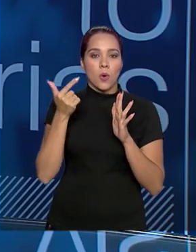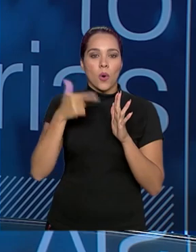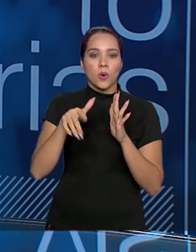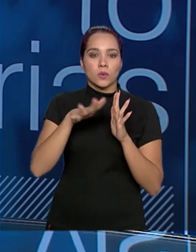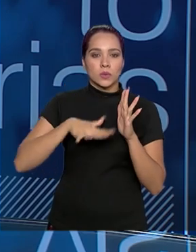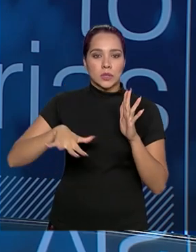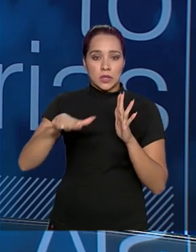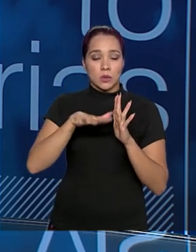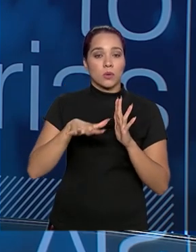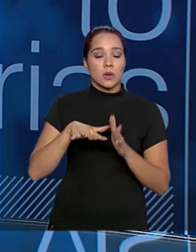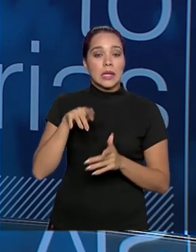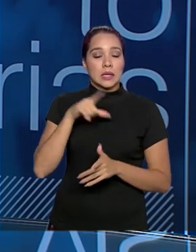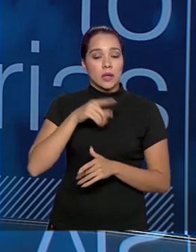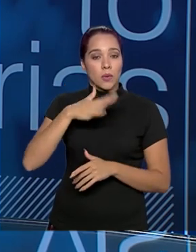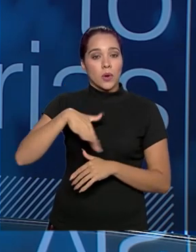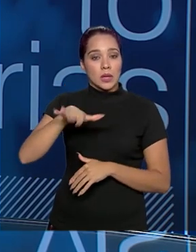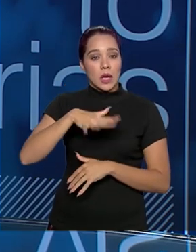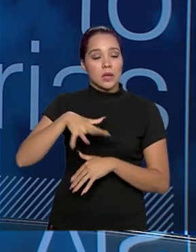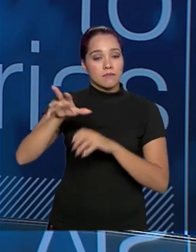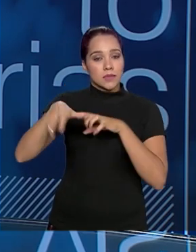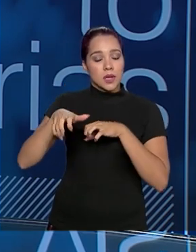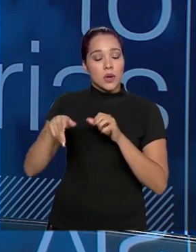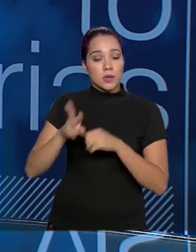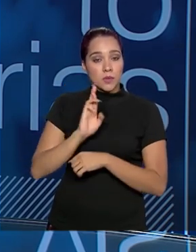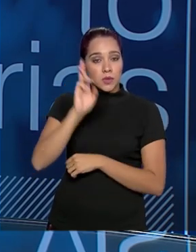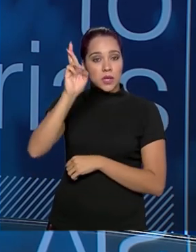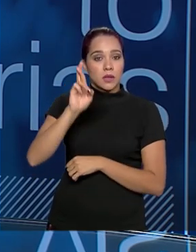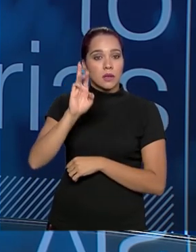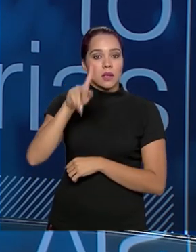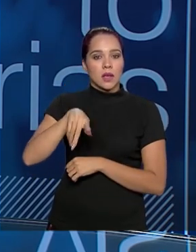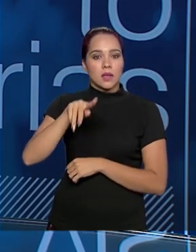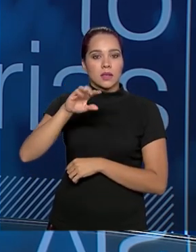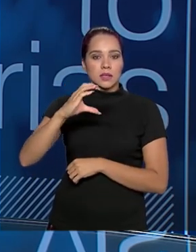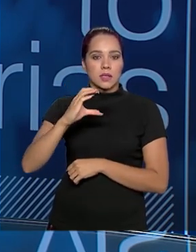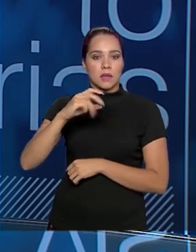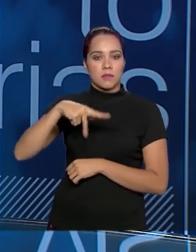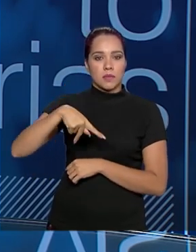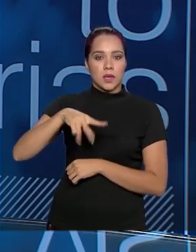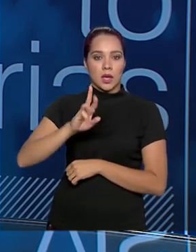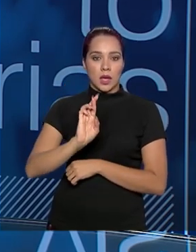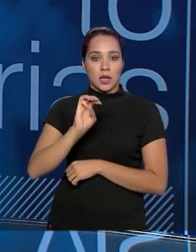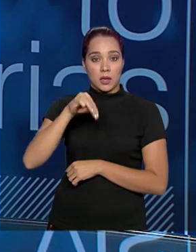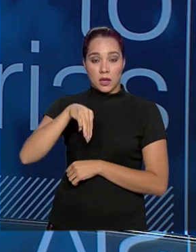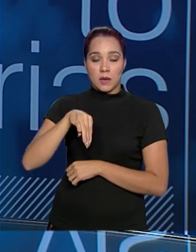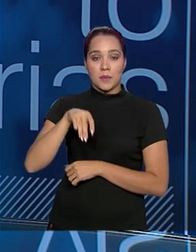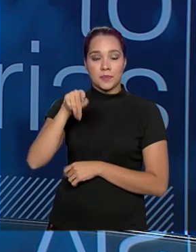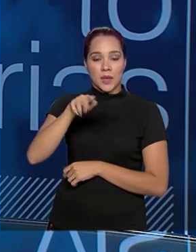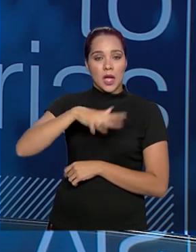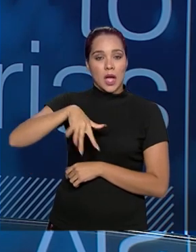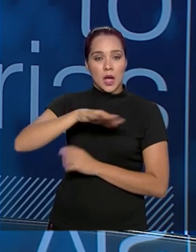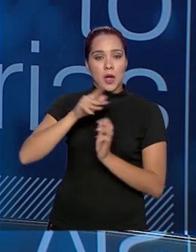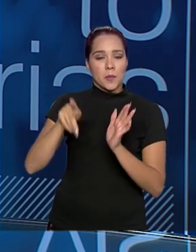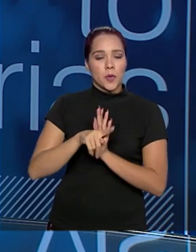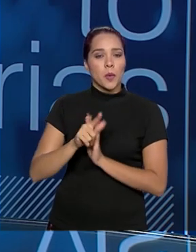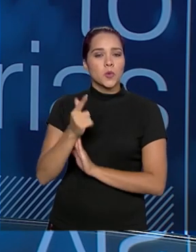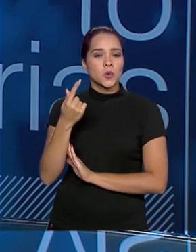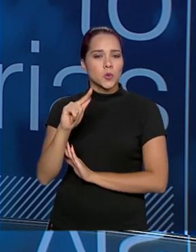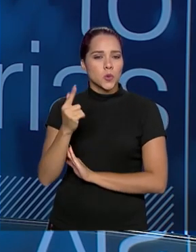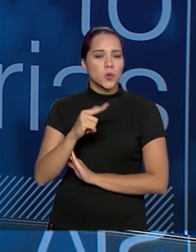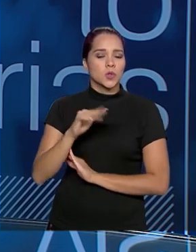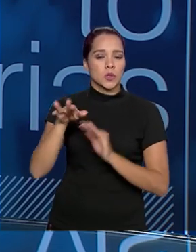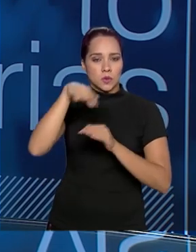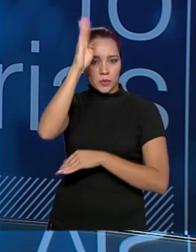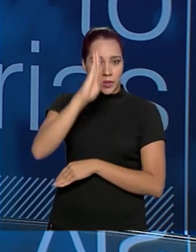agente do setor mineral responsável por pesquisa, que o CPRM, que é o Serviço Geológico Brasileiro. ele